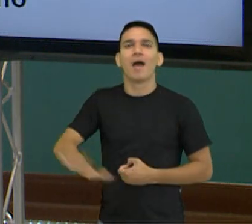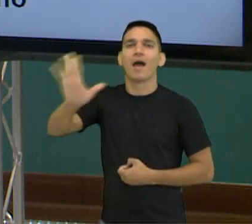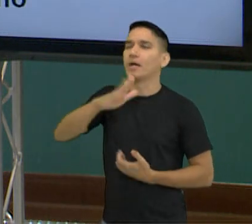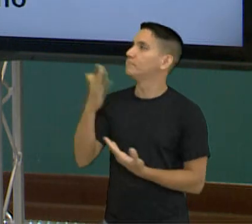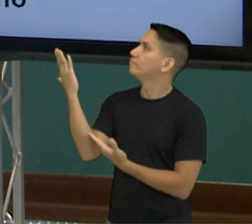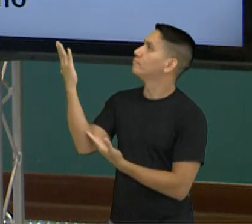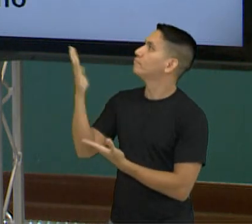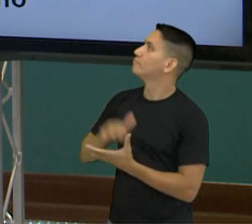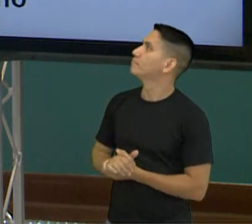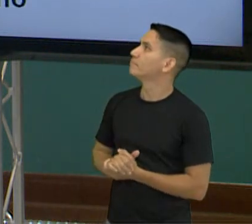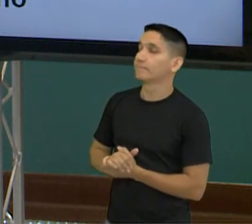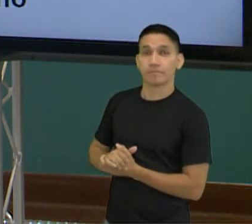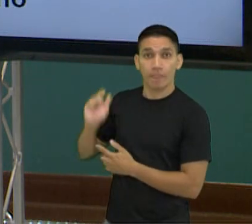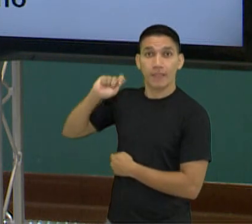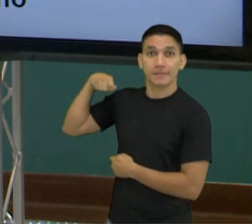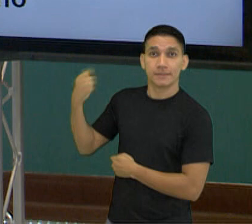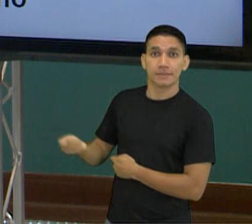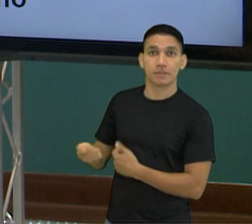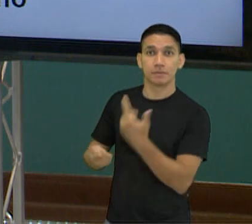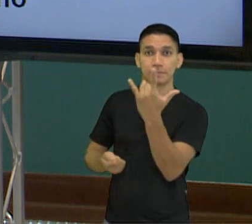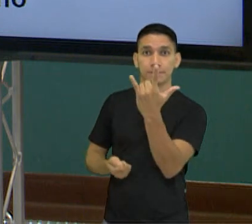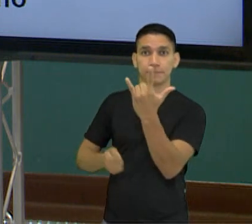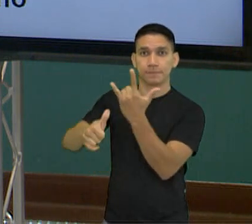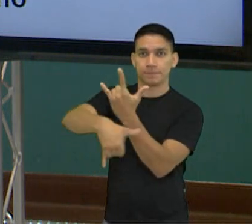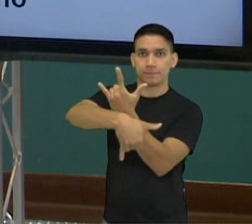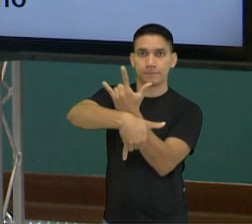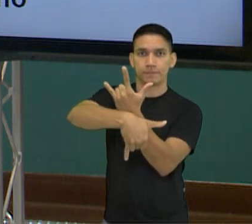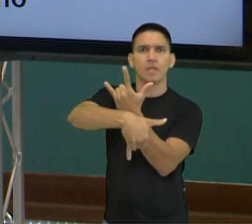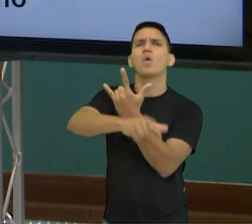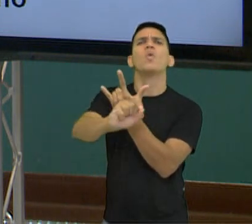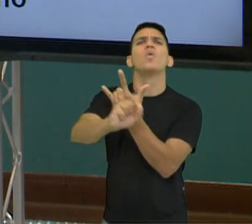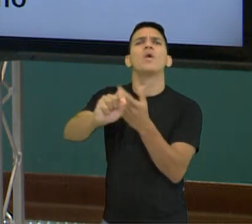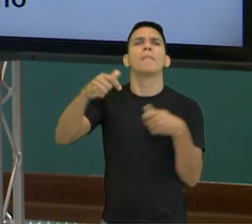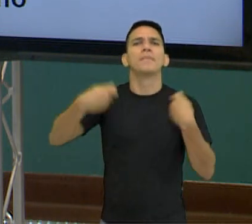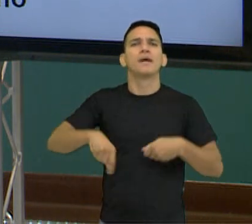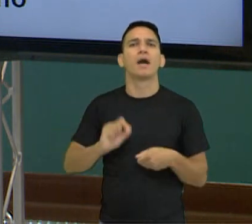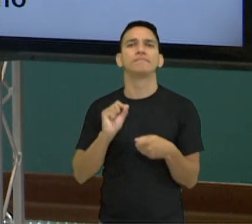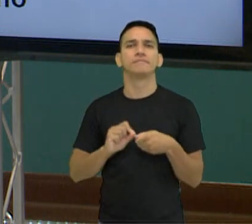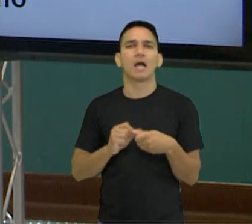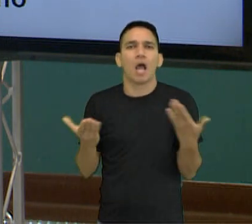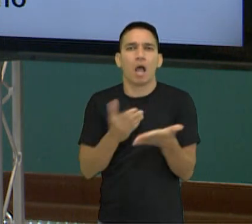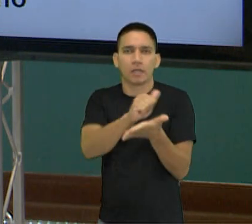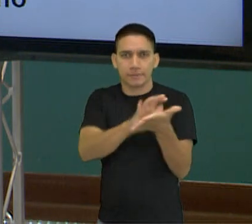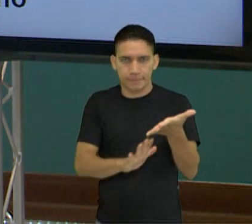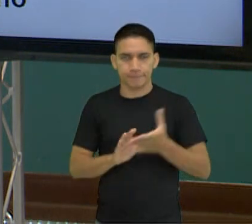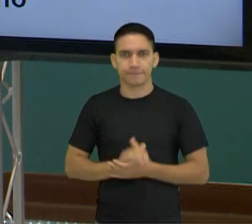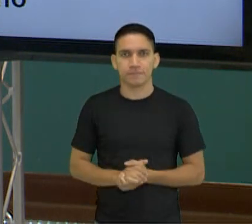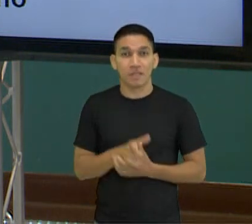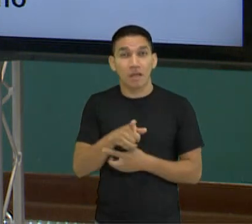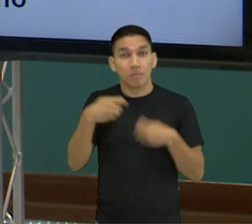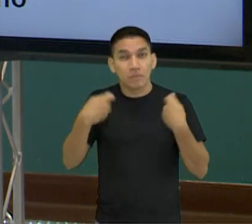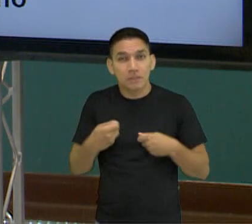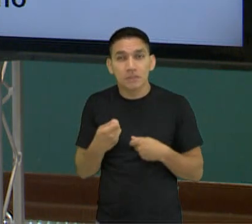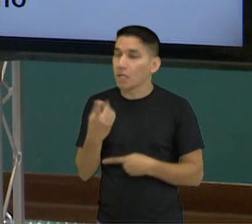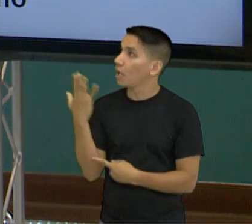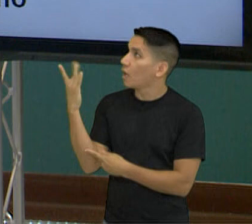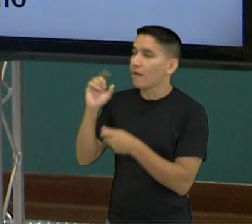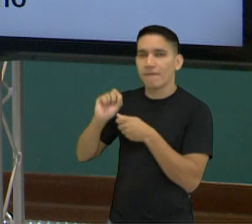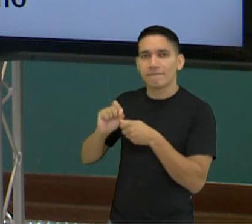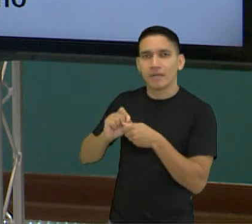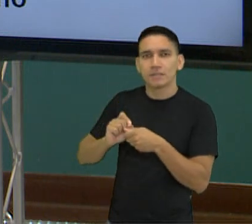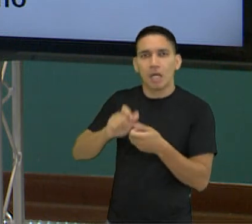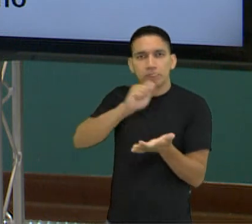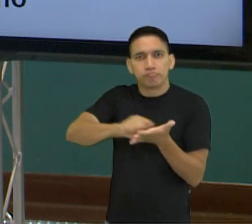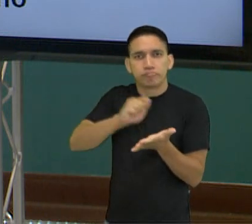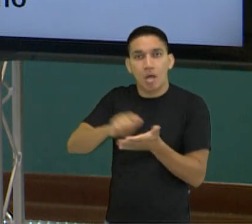desenho do isooctano e o que você deve fazer nesta atividade? Você deve